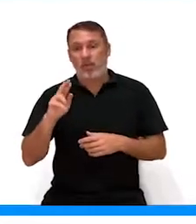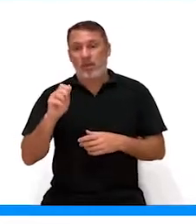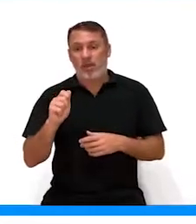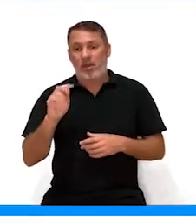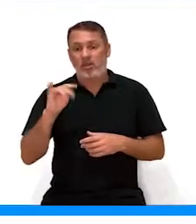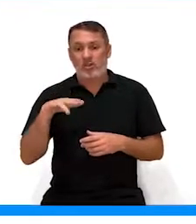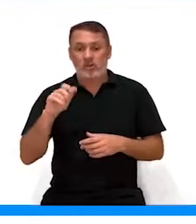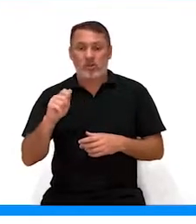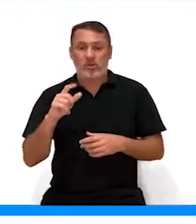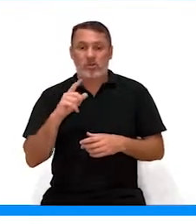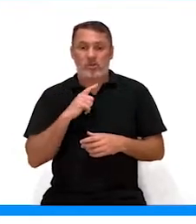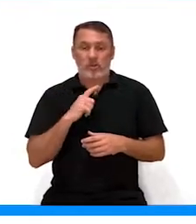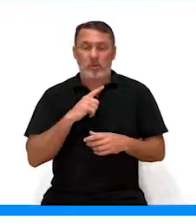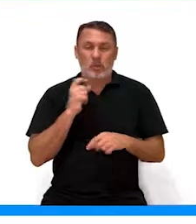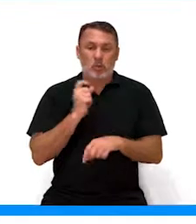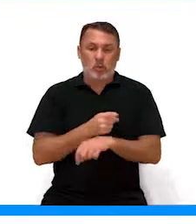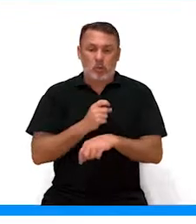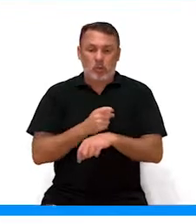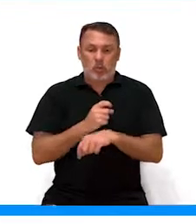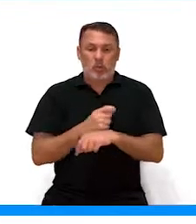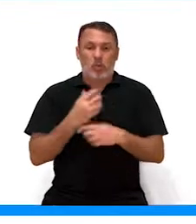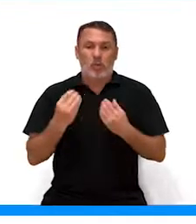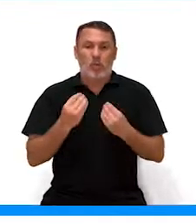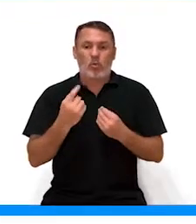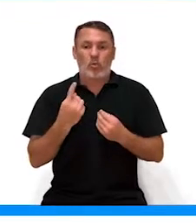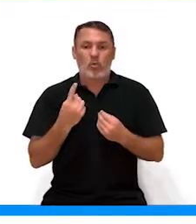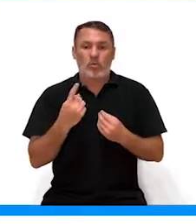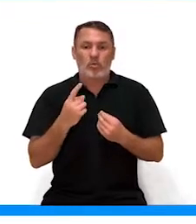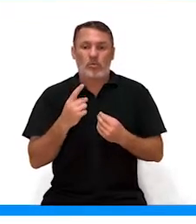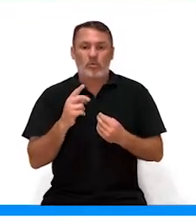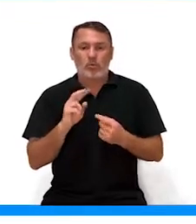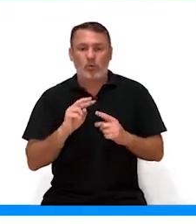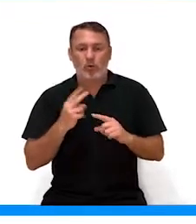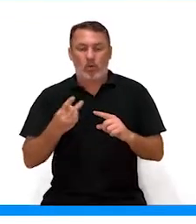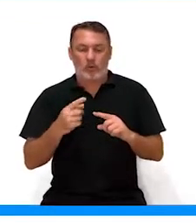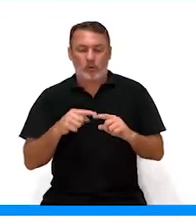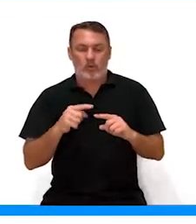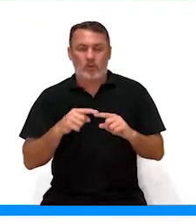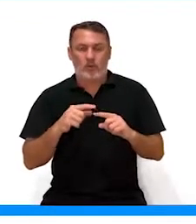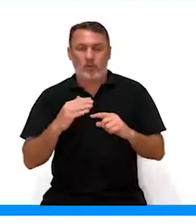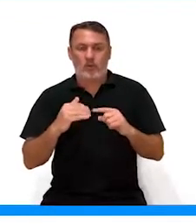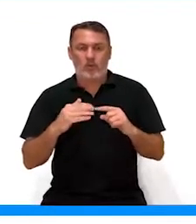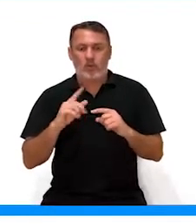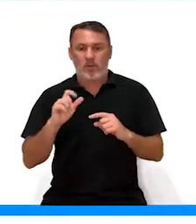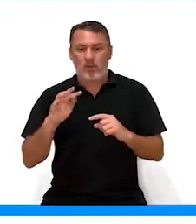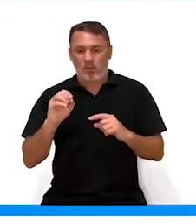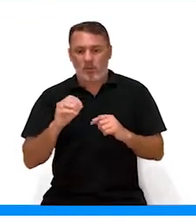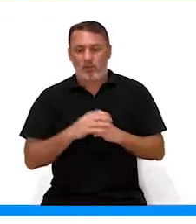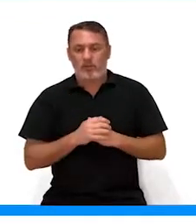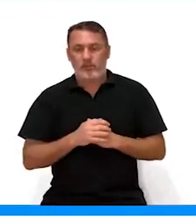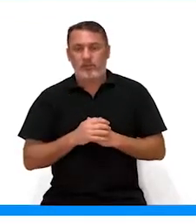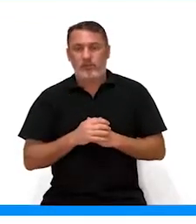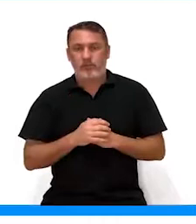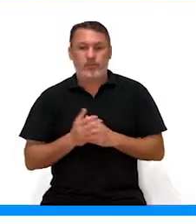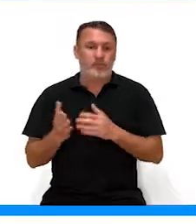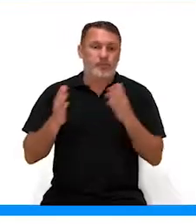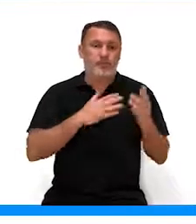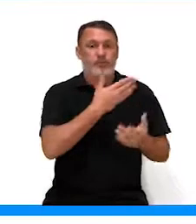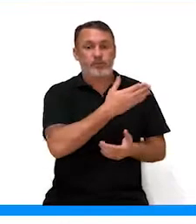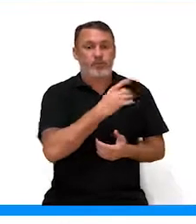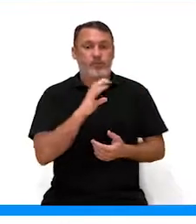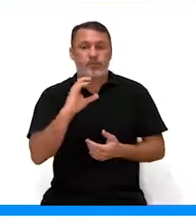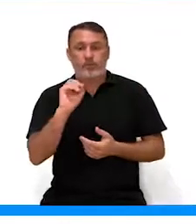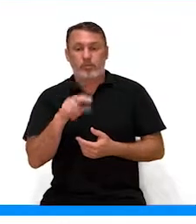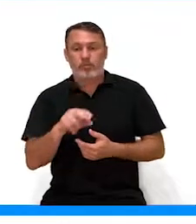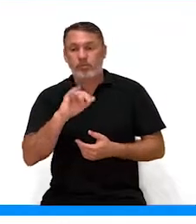de proteína, que formam lâminas de consistência endurecida em uma dobra, né, que é o leito da unha.